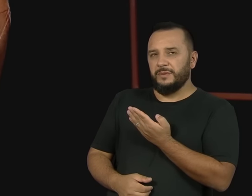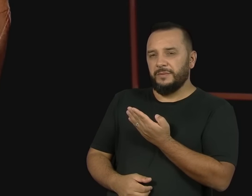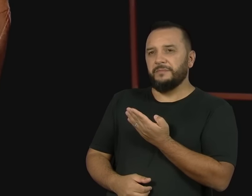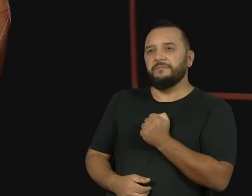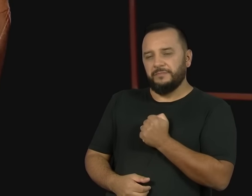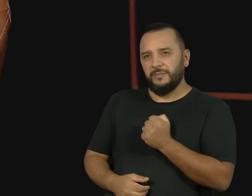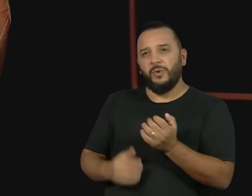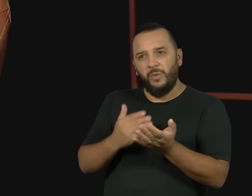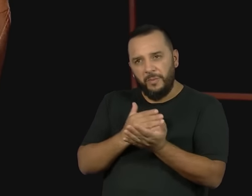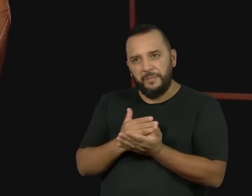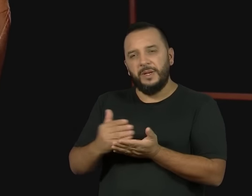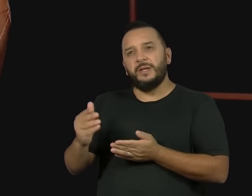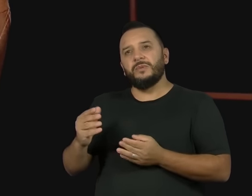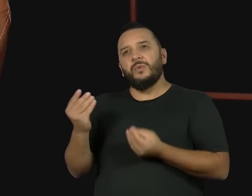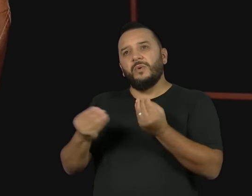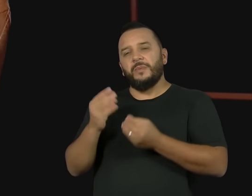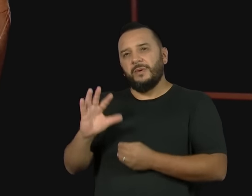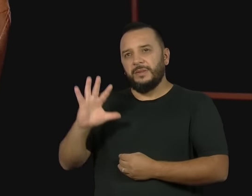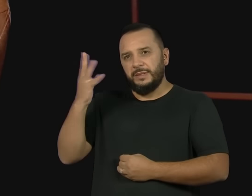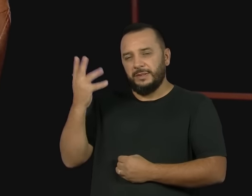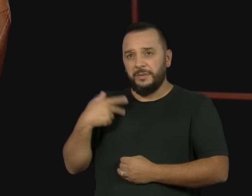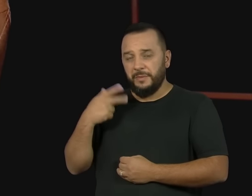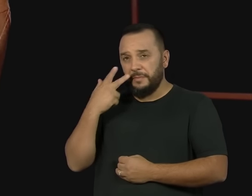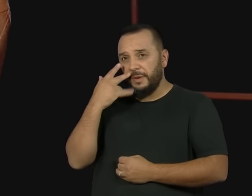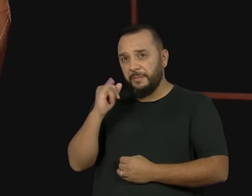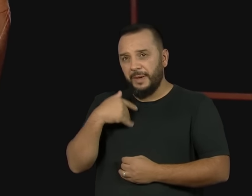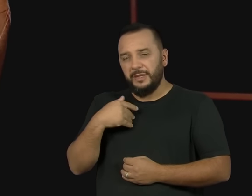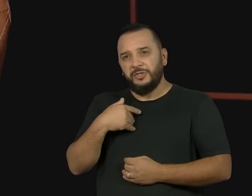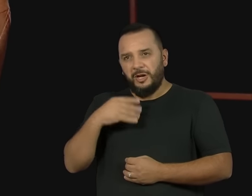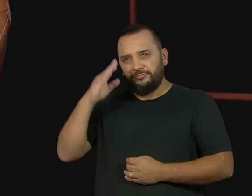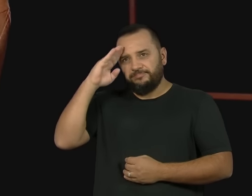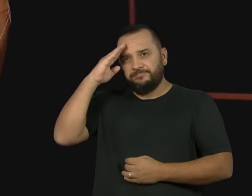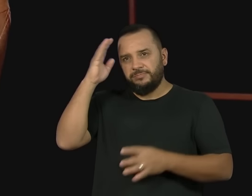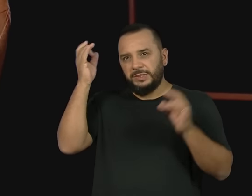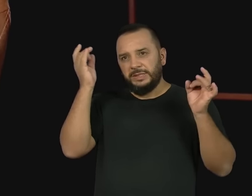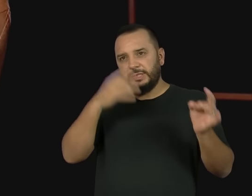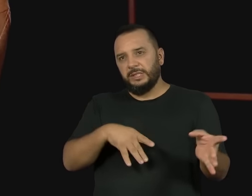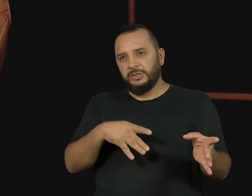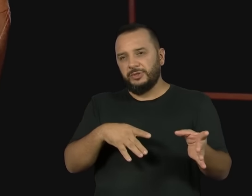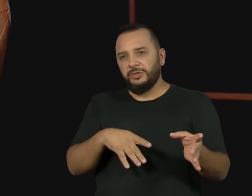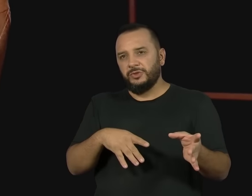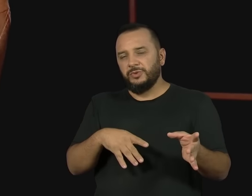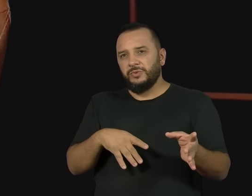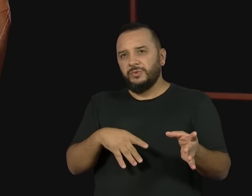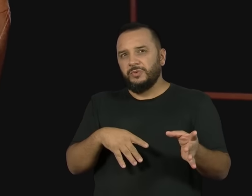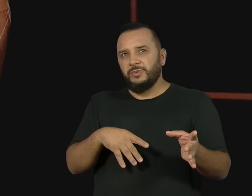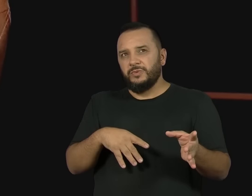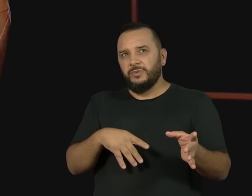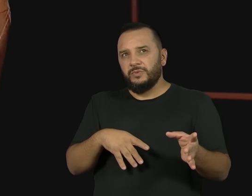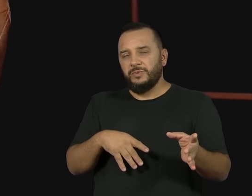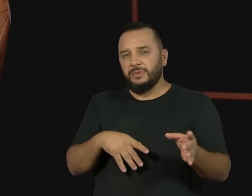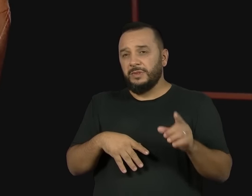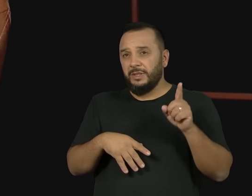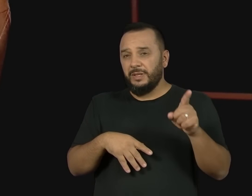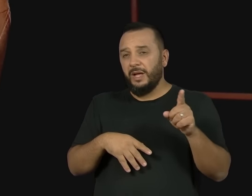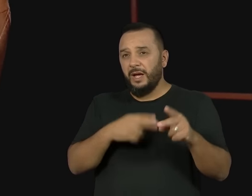E, quando o papai desistiu, eles, então, lá de